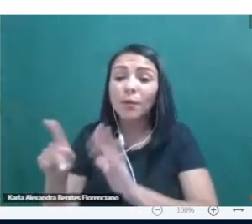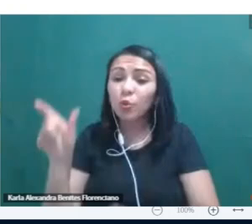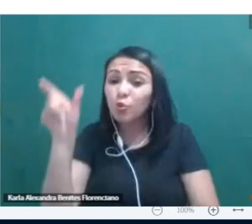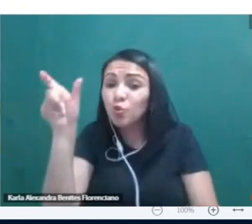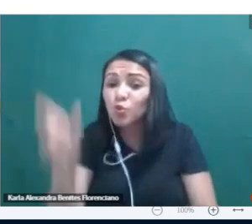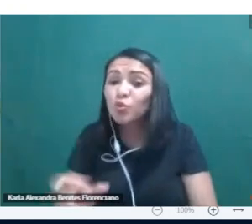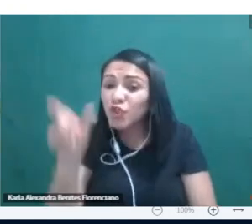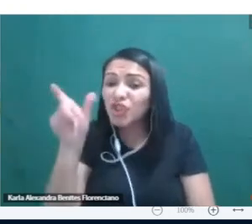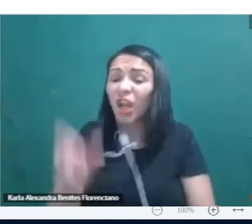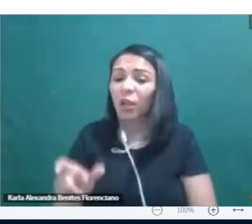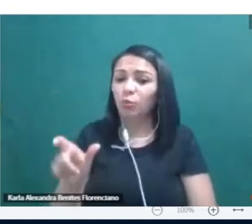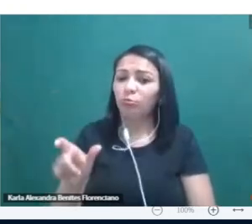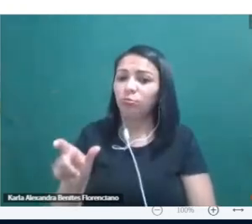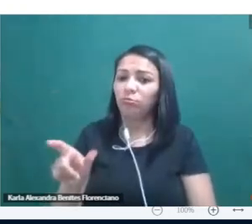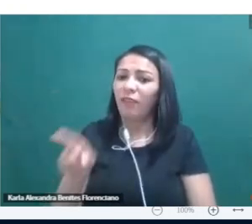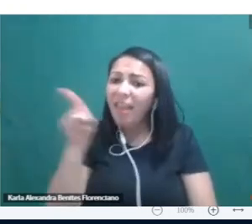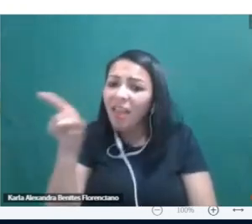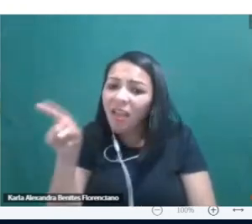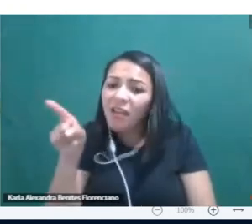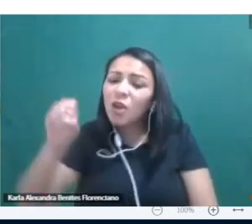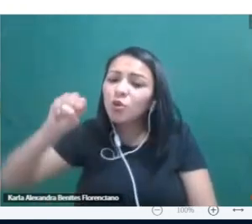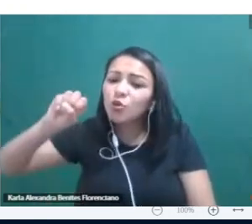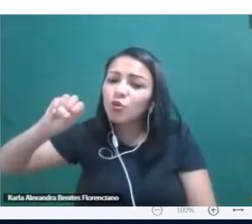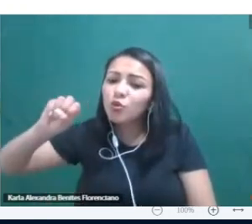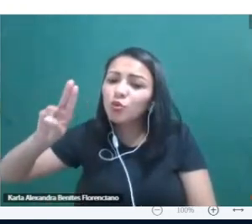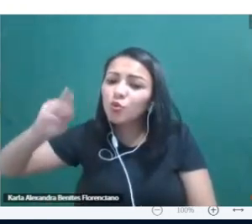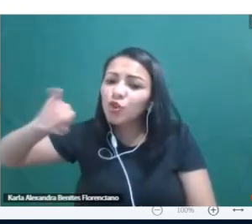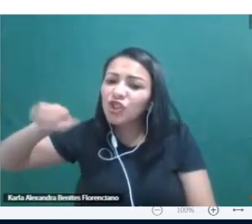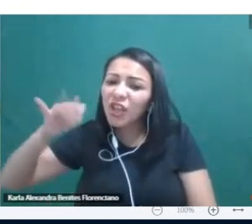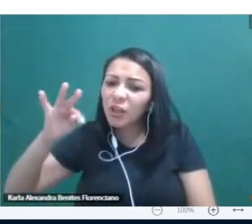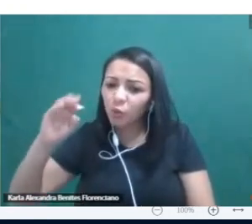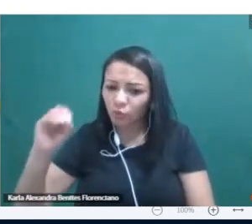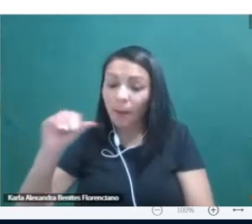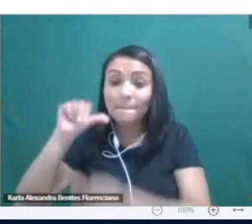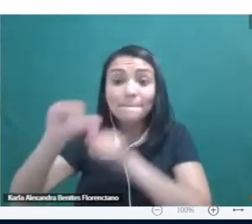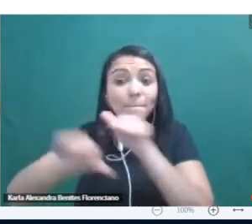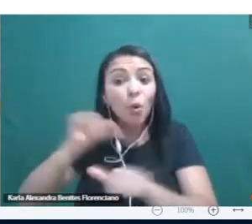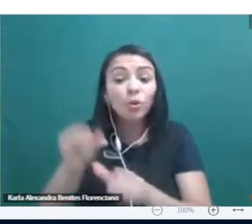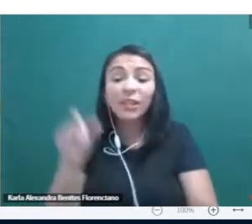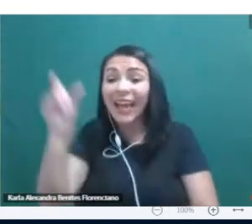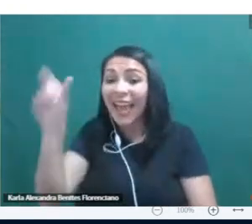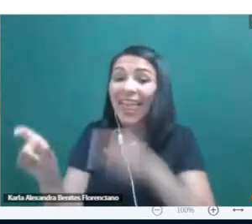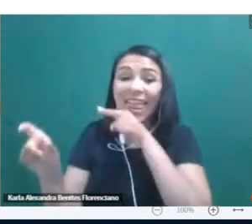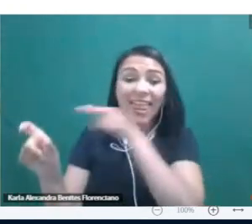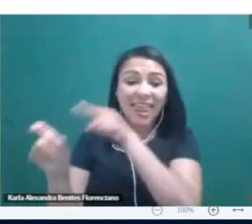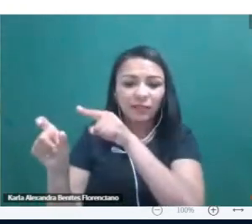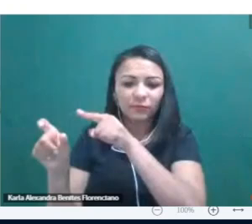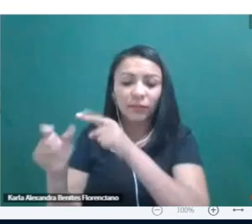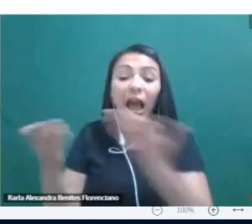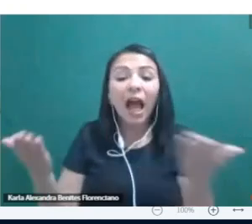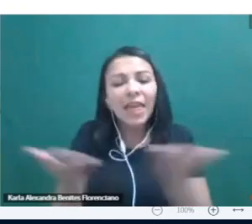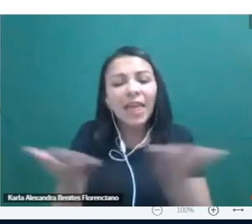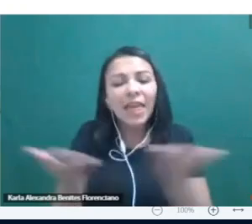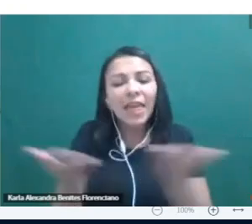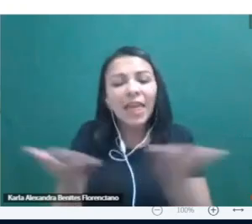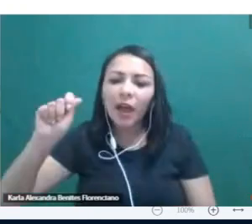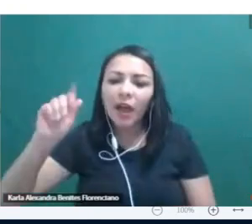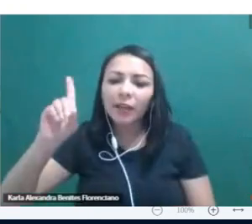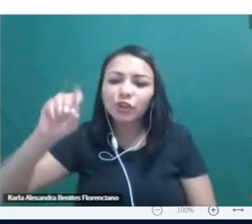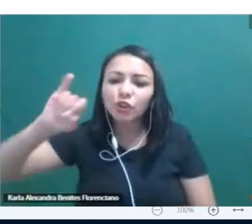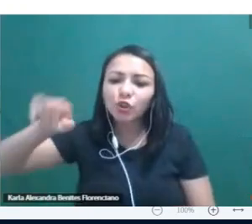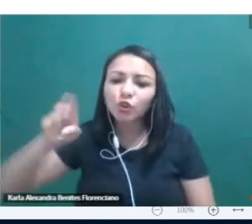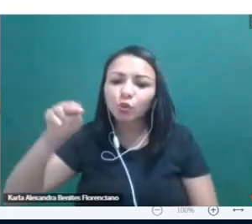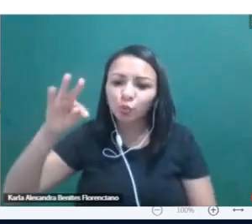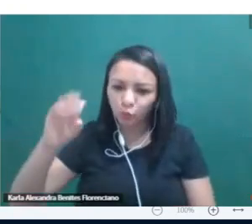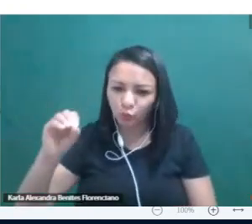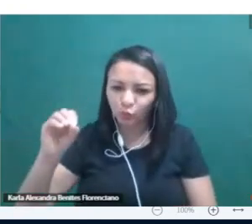objeto, é predicativo do sujeito, muda o sujeito. E adjuntos adnominais, o